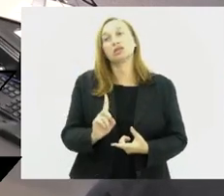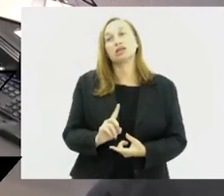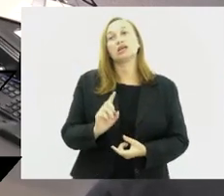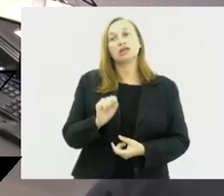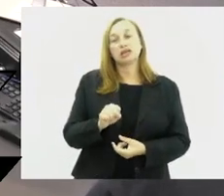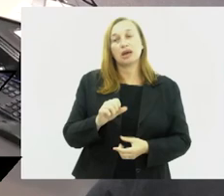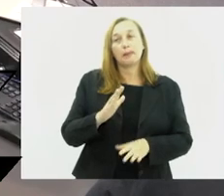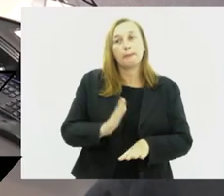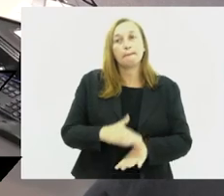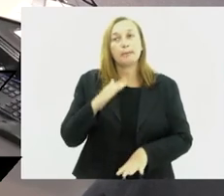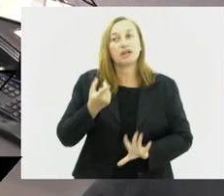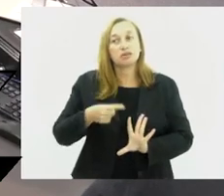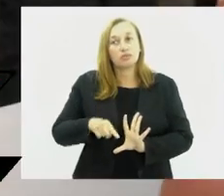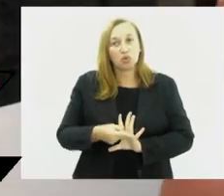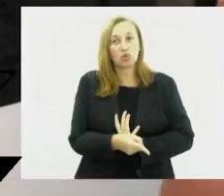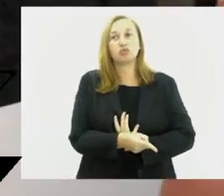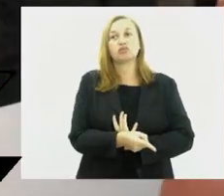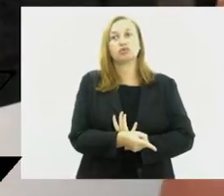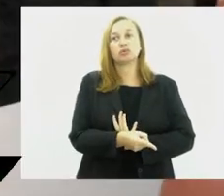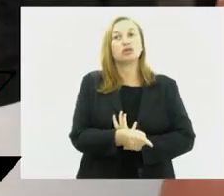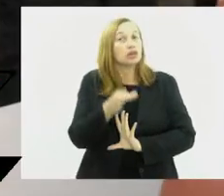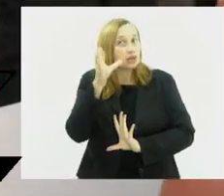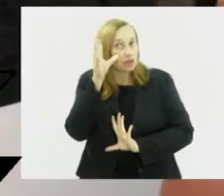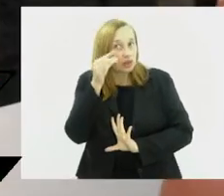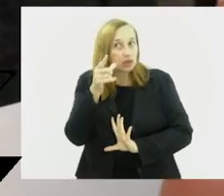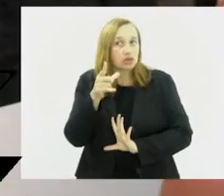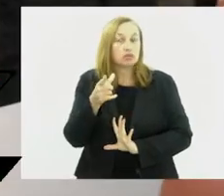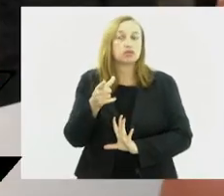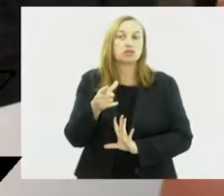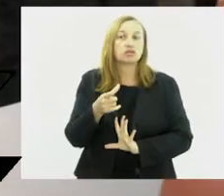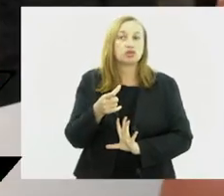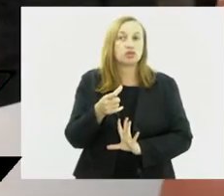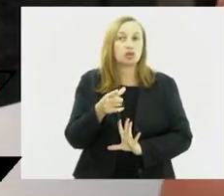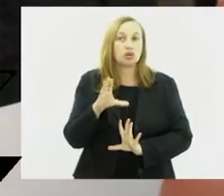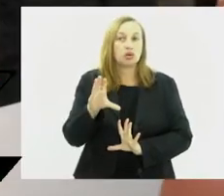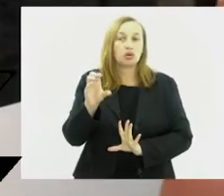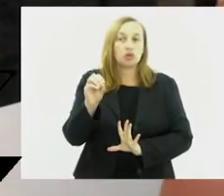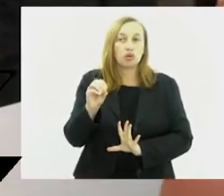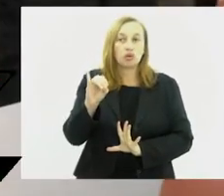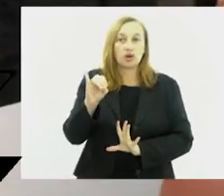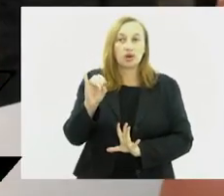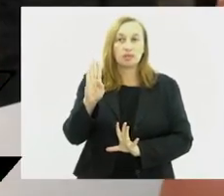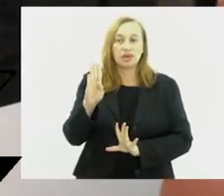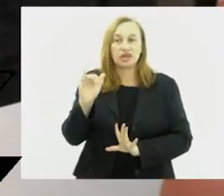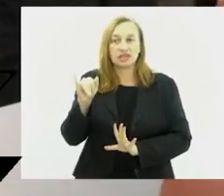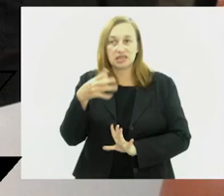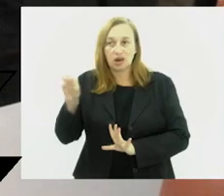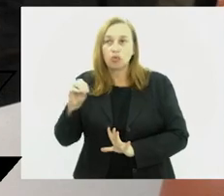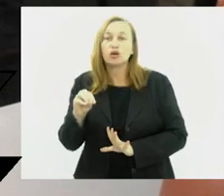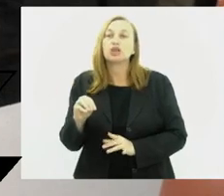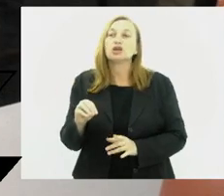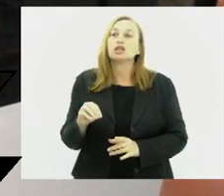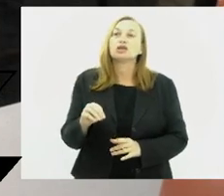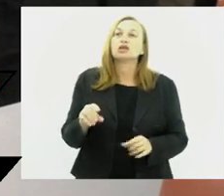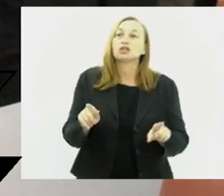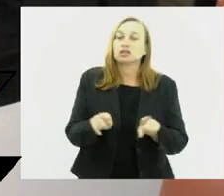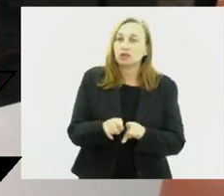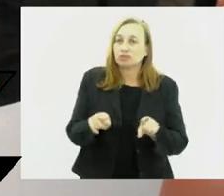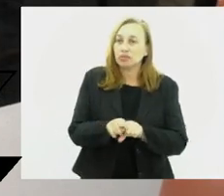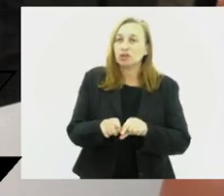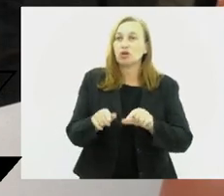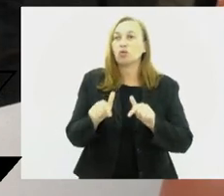mais substanciosa, mais interessante em termos de coibição. E acredito que uma publicidade,